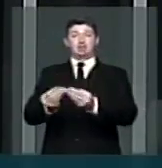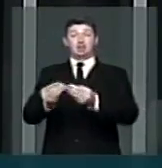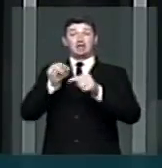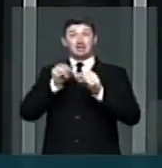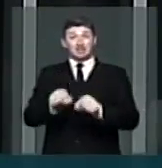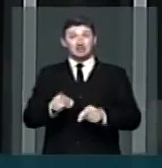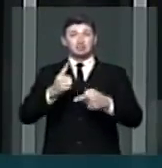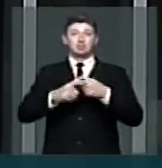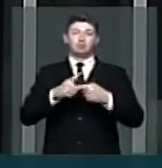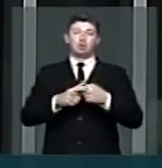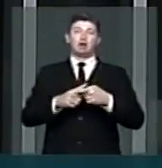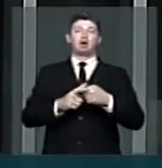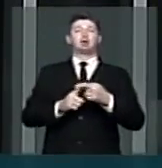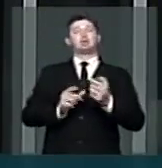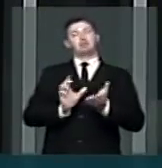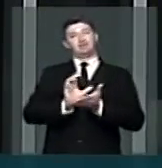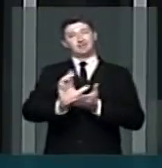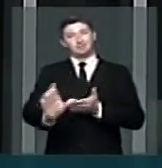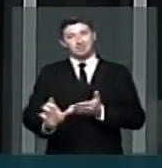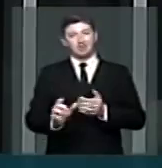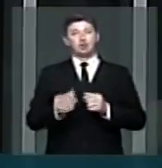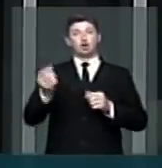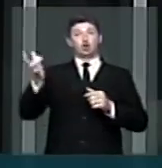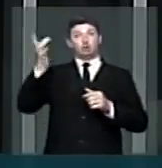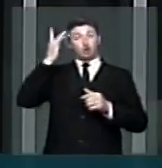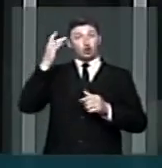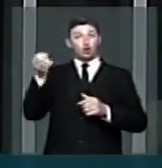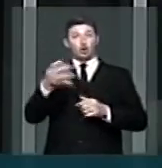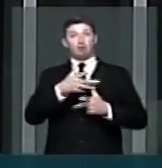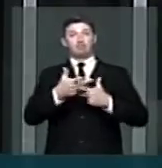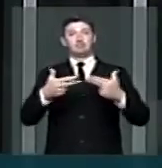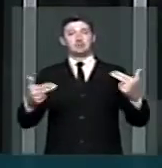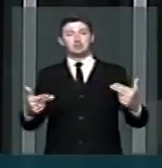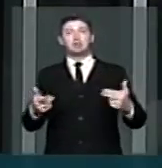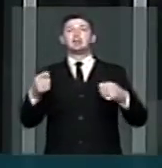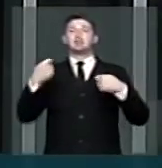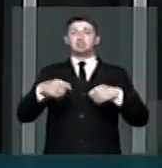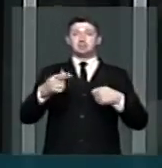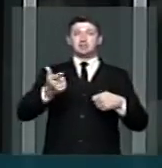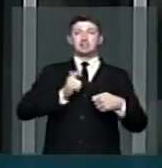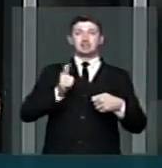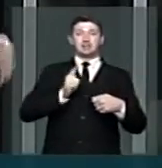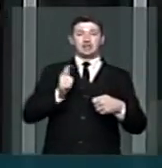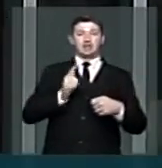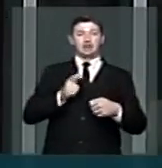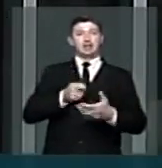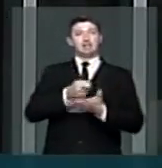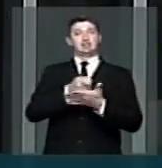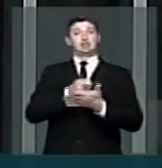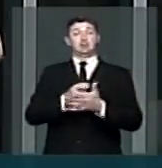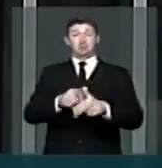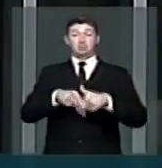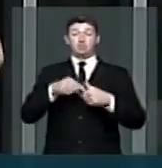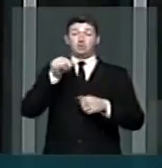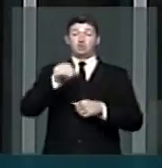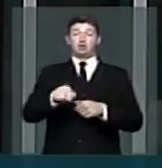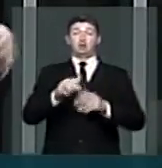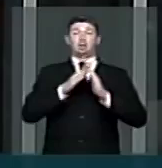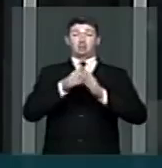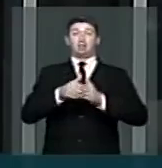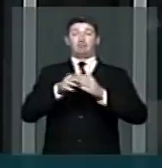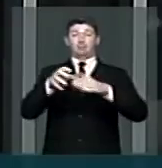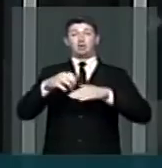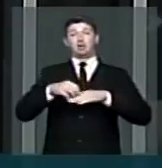pelos investimentos, pela modernização que tem e deve ser exigida para que o navio transporte o